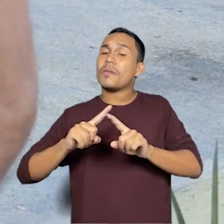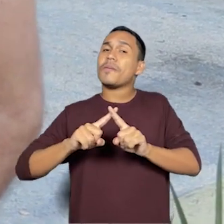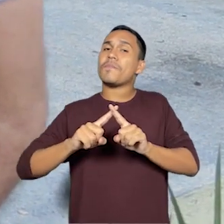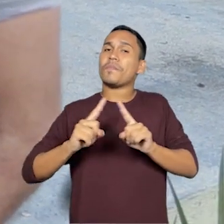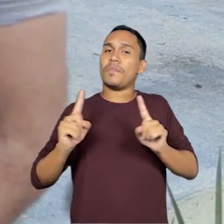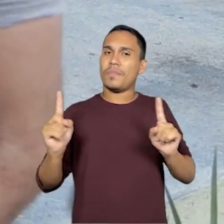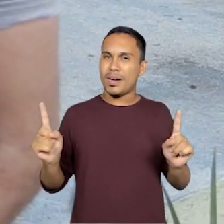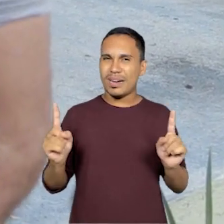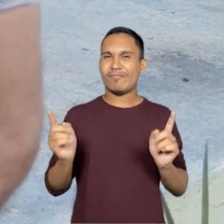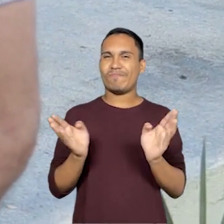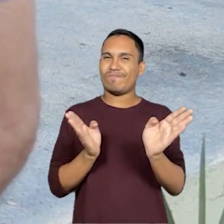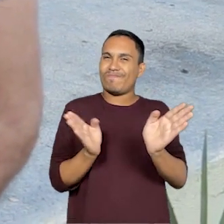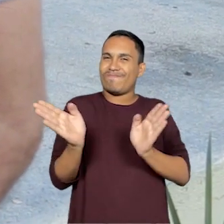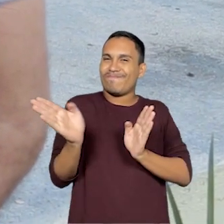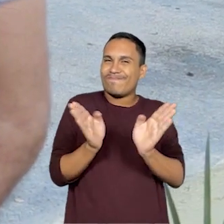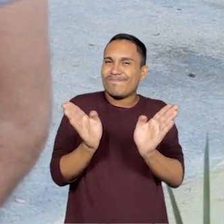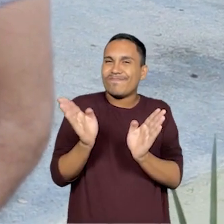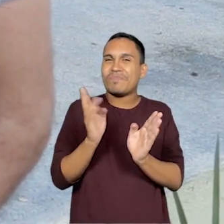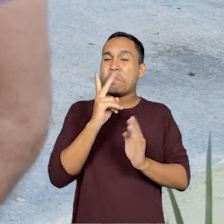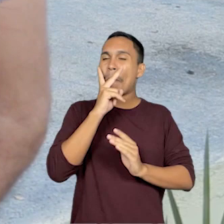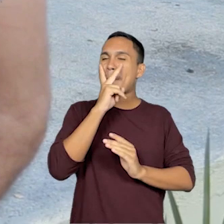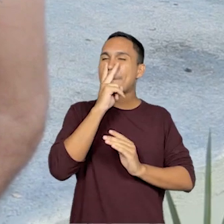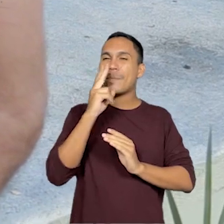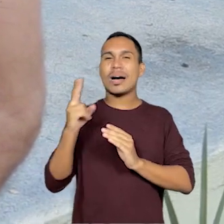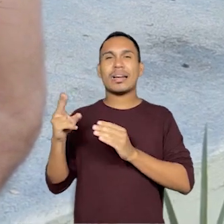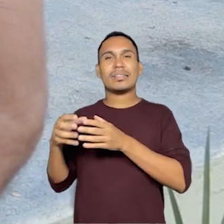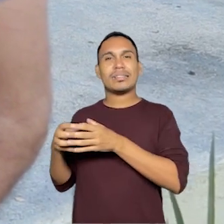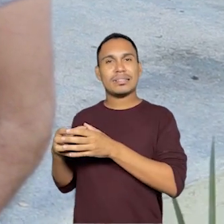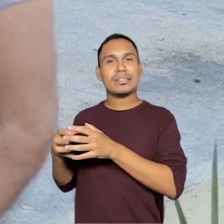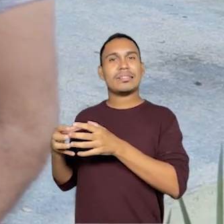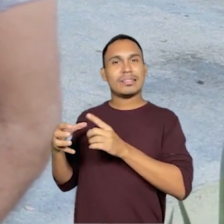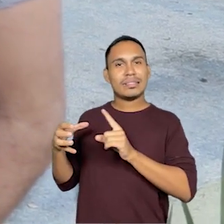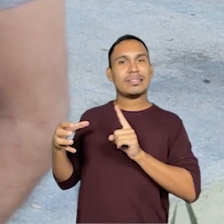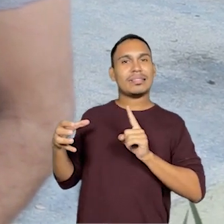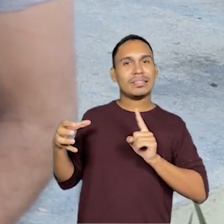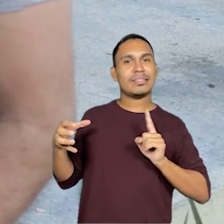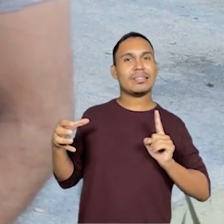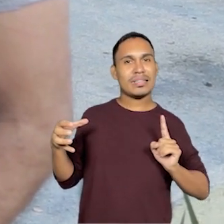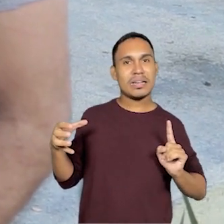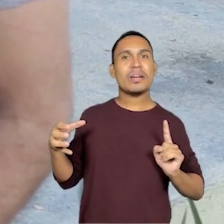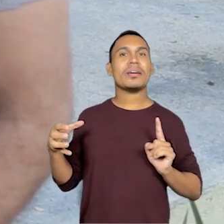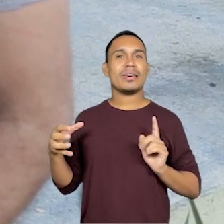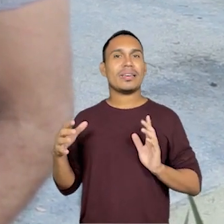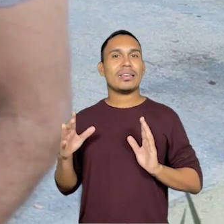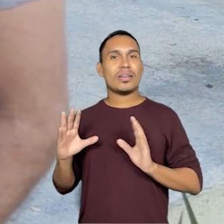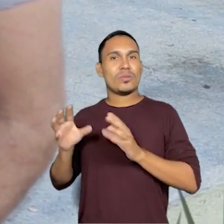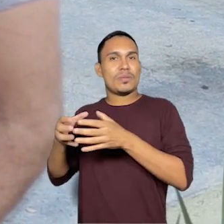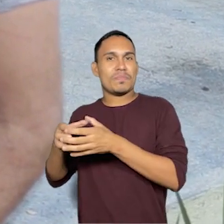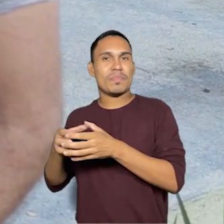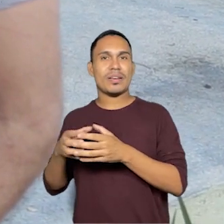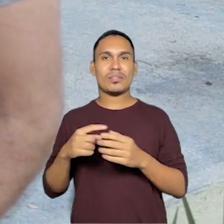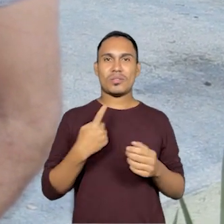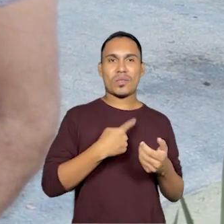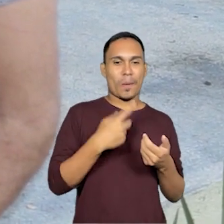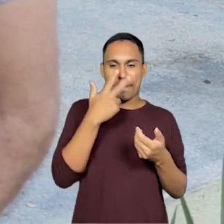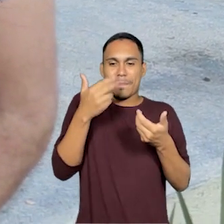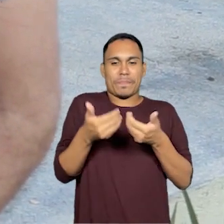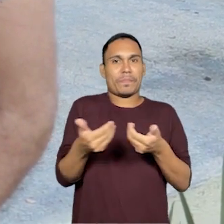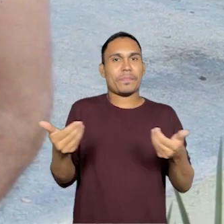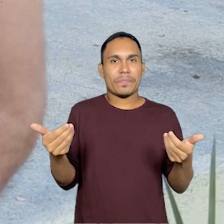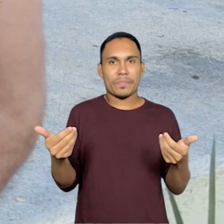essa questão da acessibilidade distancia. E essa comunidade, ela fica afastada dos espaços que a gente já habita, né?